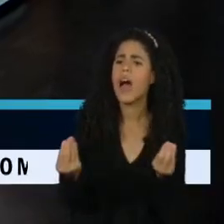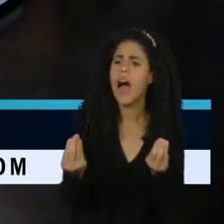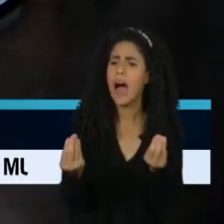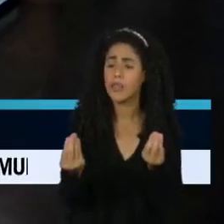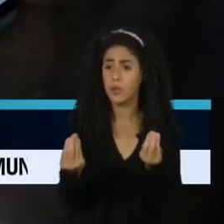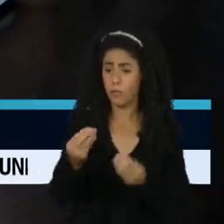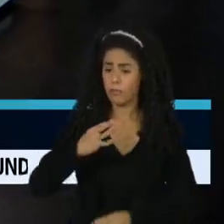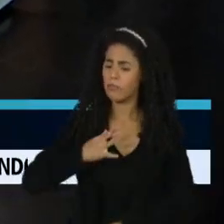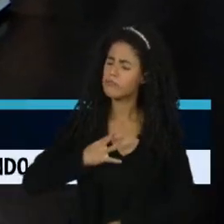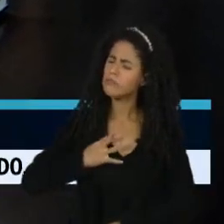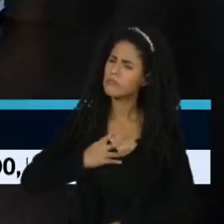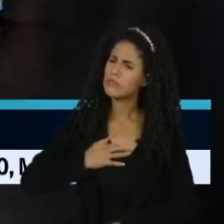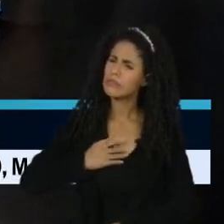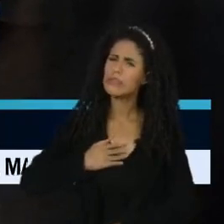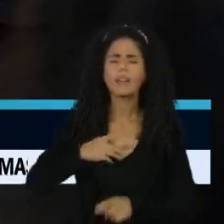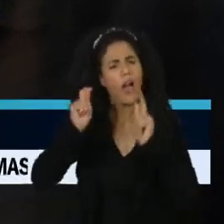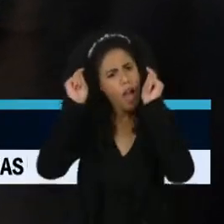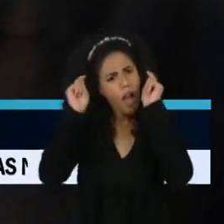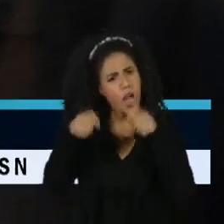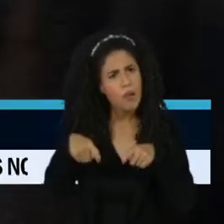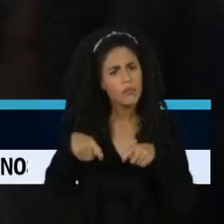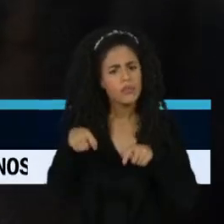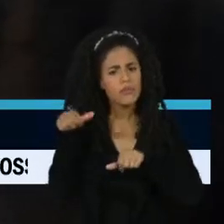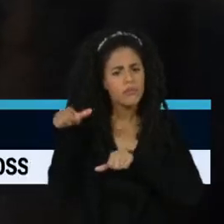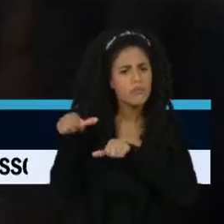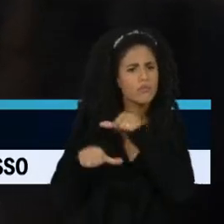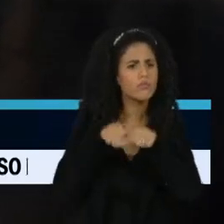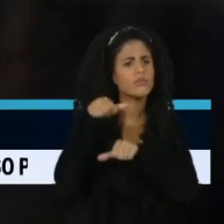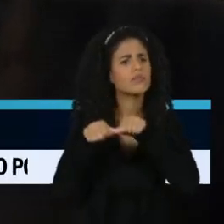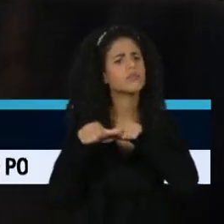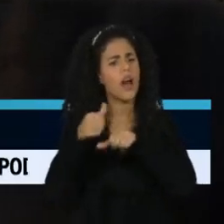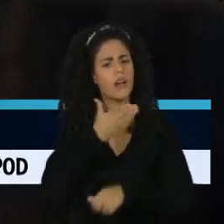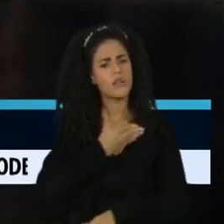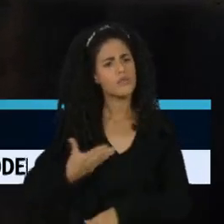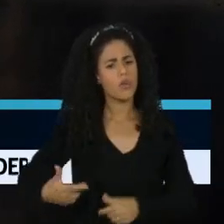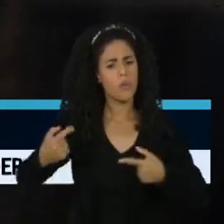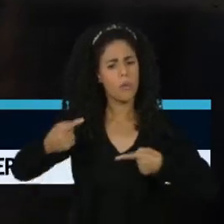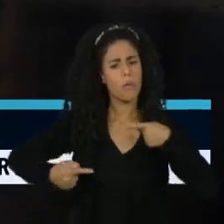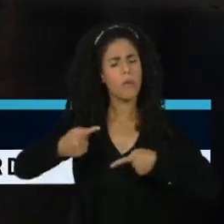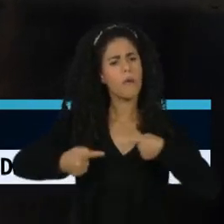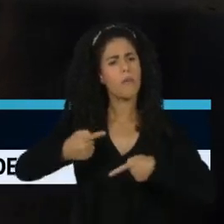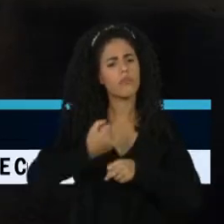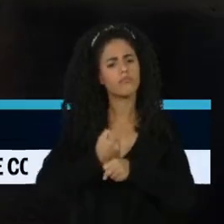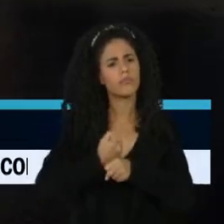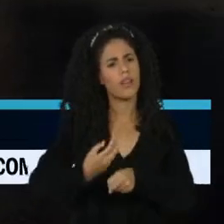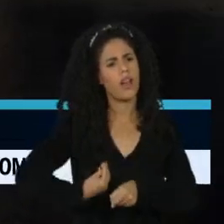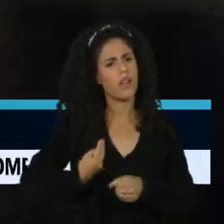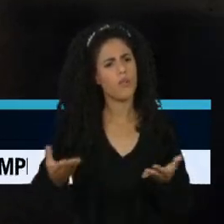possível ter crescimento num cenário de instabilidade política como a gente tem vivido nos últimos anos?